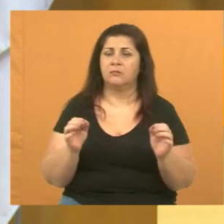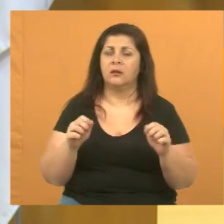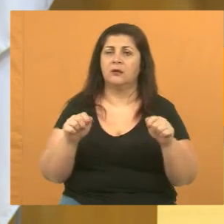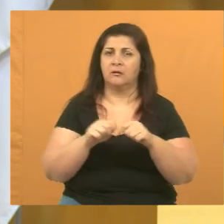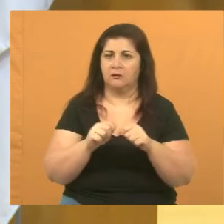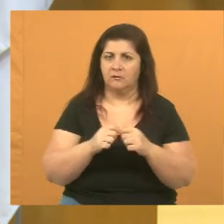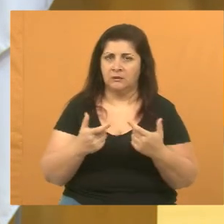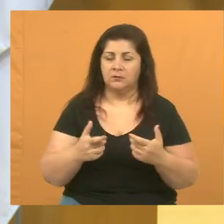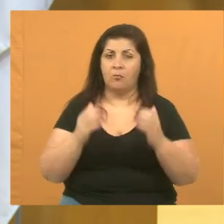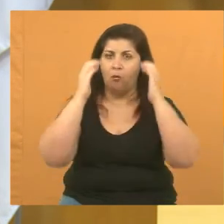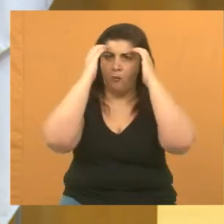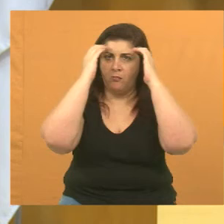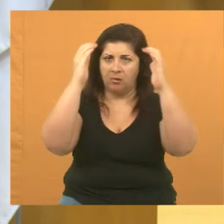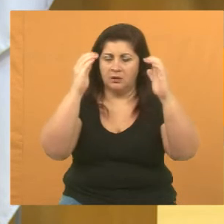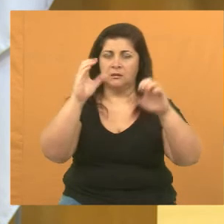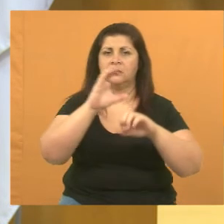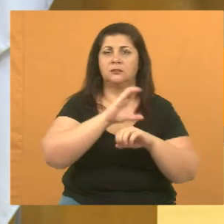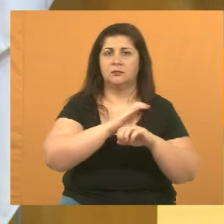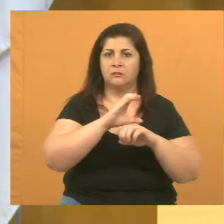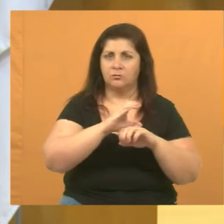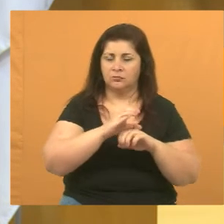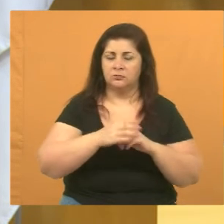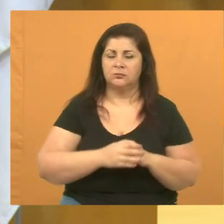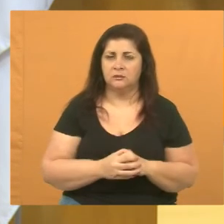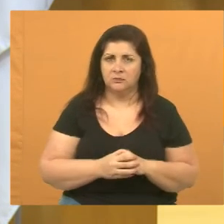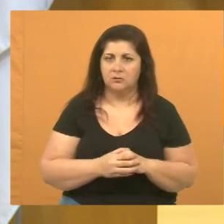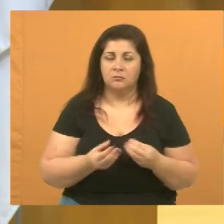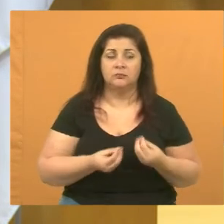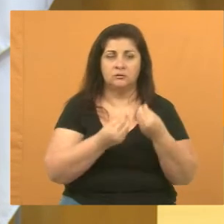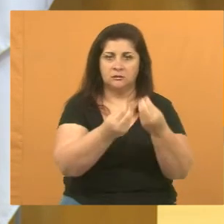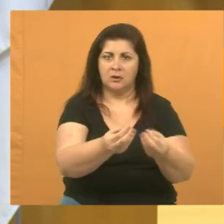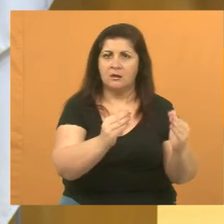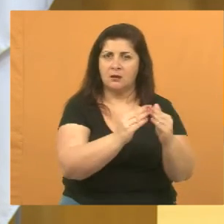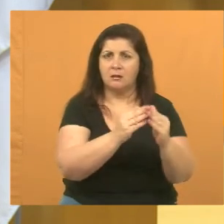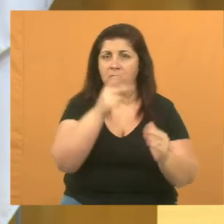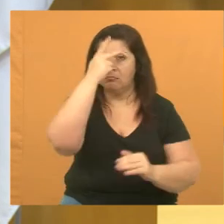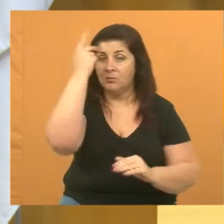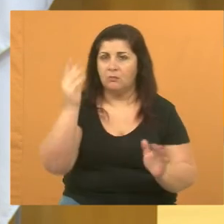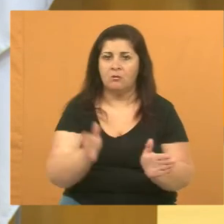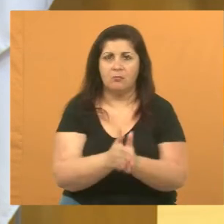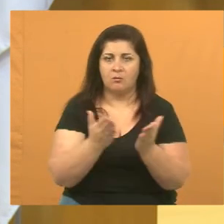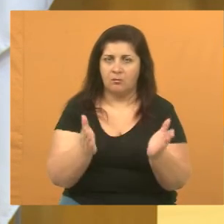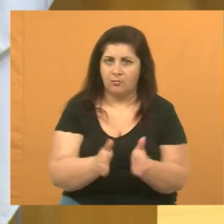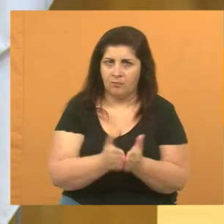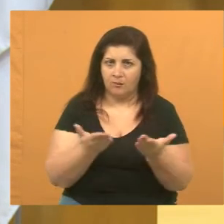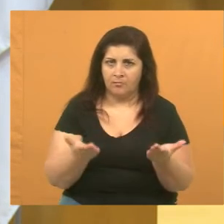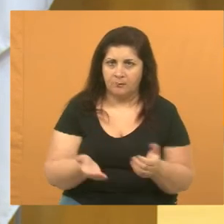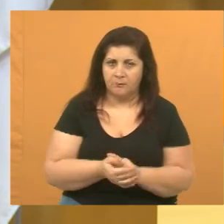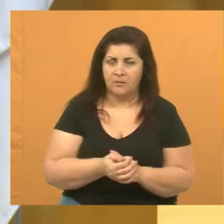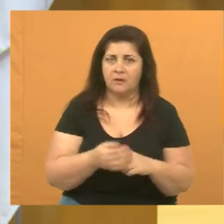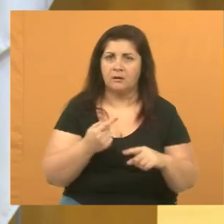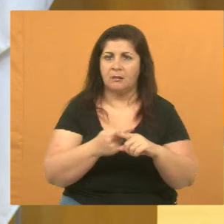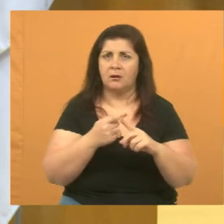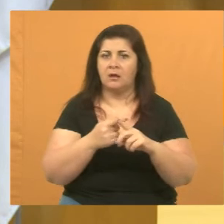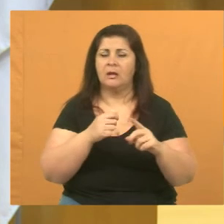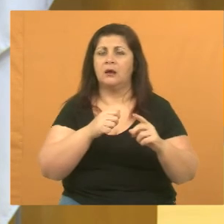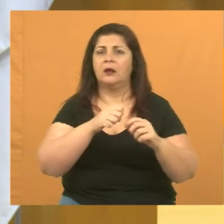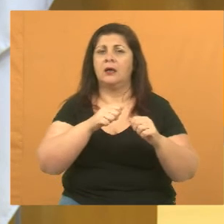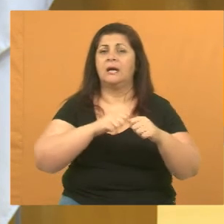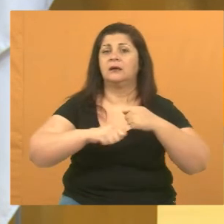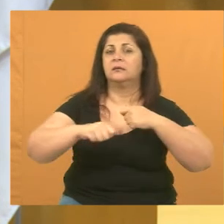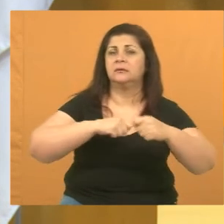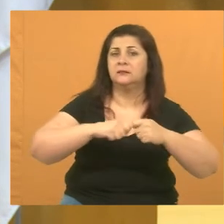direito constitucionalmente consagrado de moradia à população de baixa renda por meio da assistência técnica pública